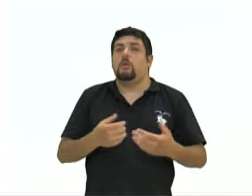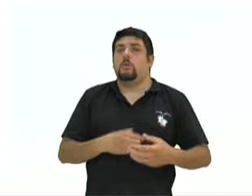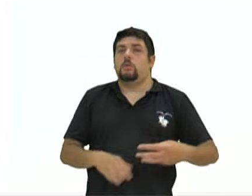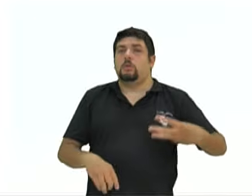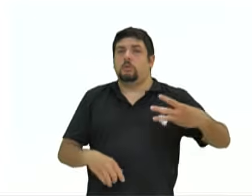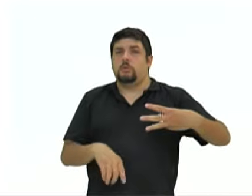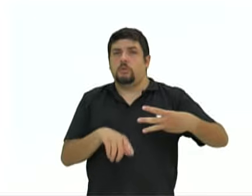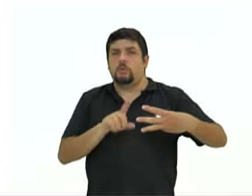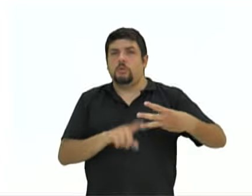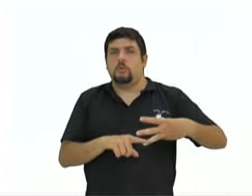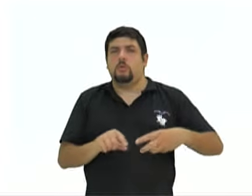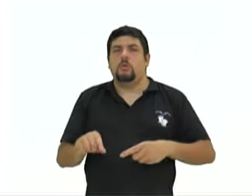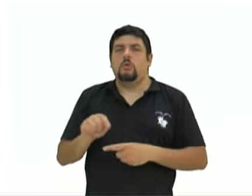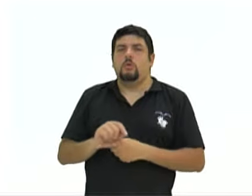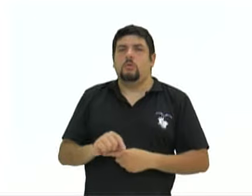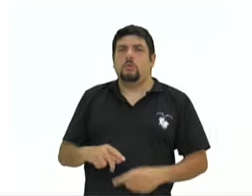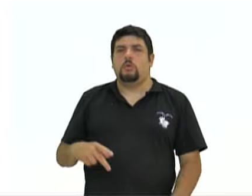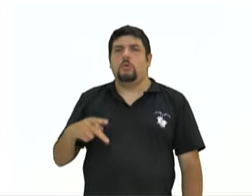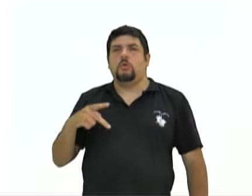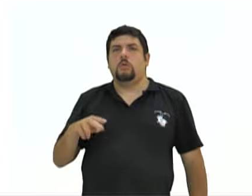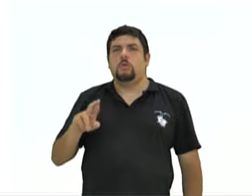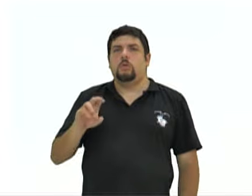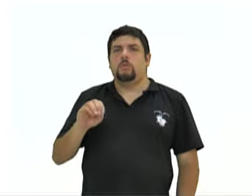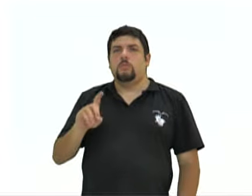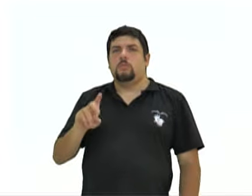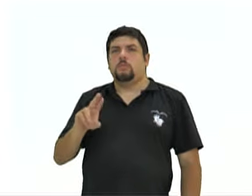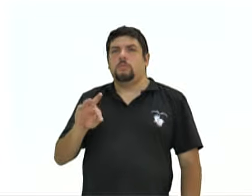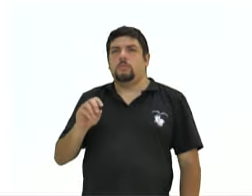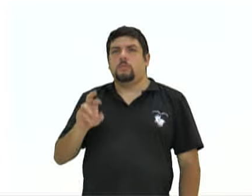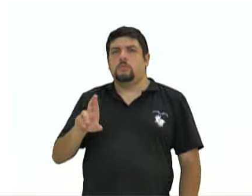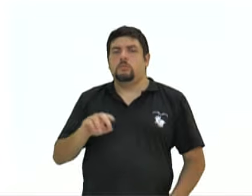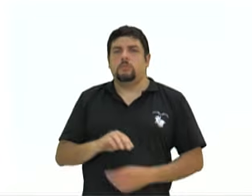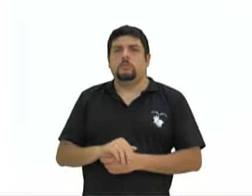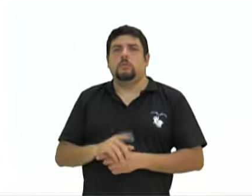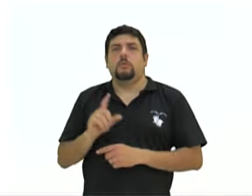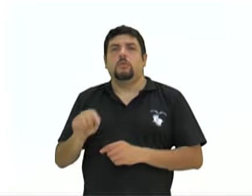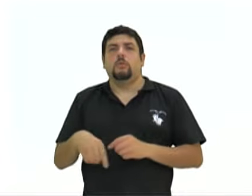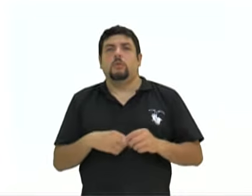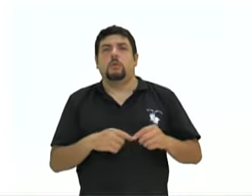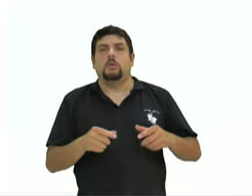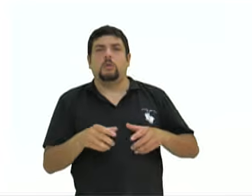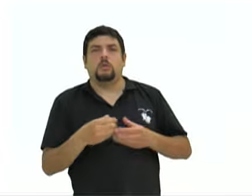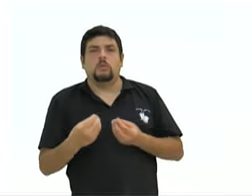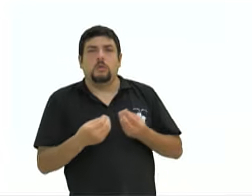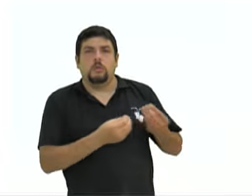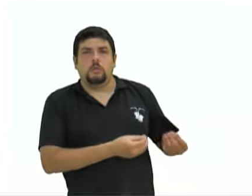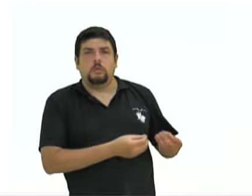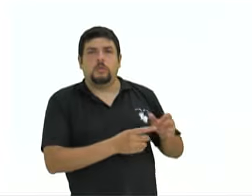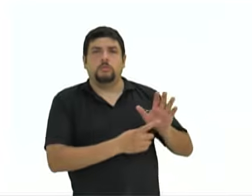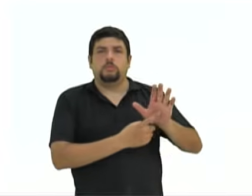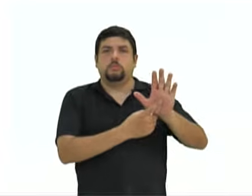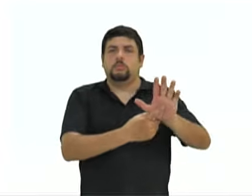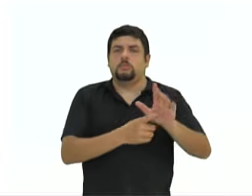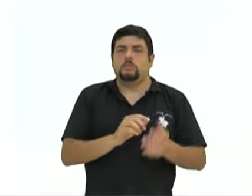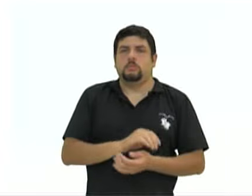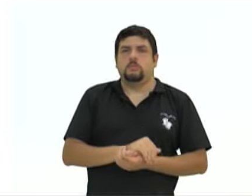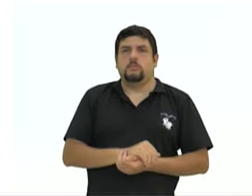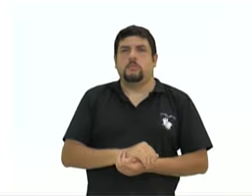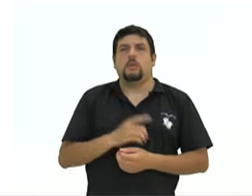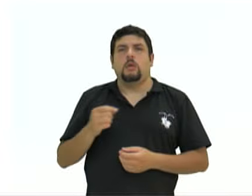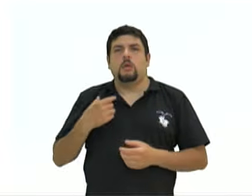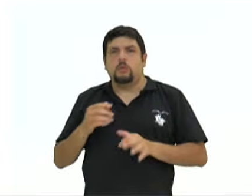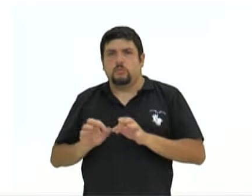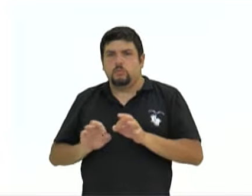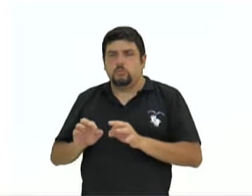na relação, produtor versus exibidor. Lembra dos vaudevilles que a gente viu tudo, que é o distribuidor. Porque aqui o produtor fazia, o